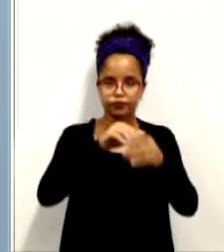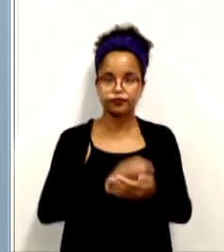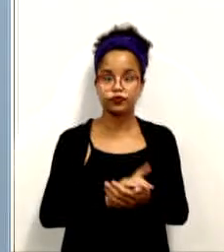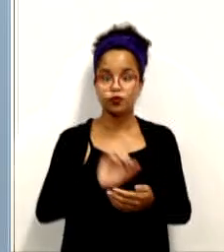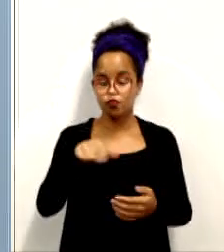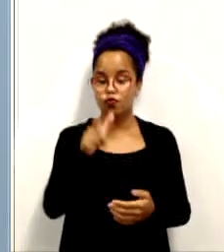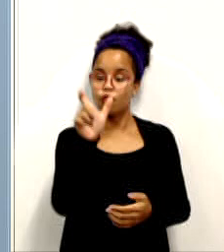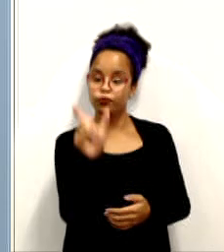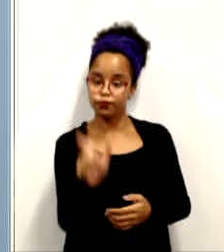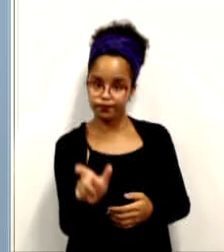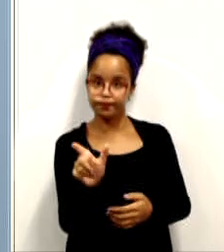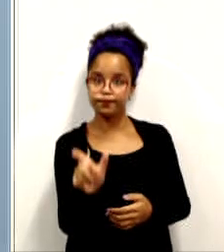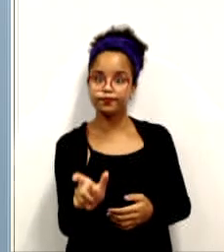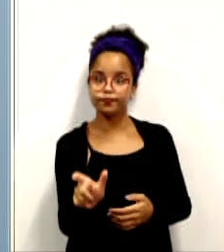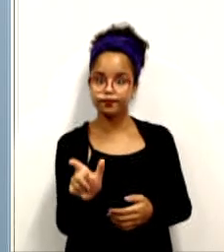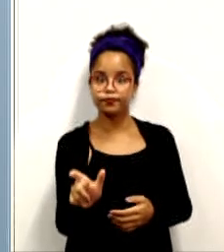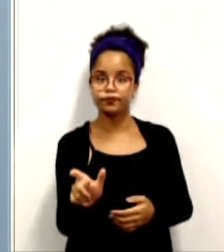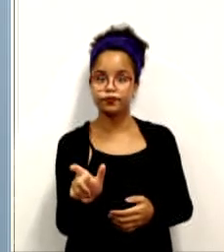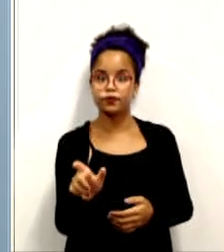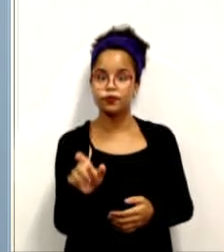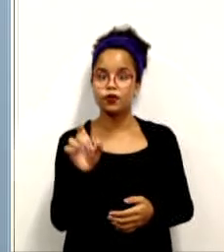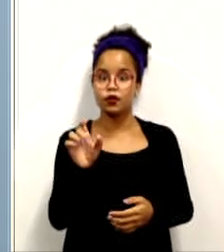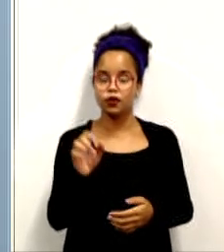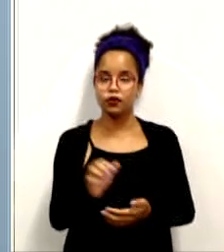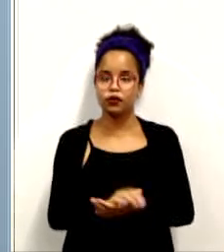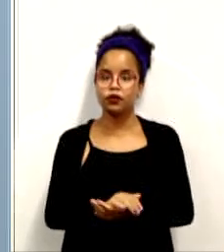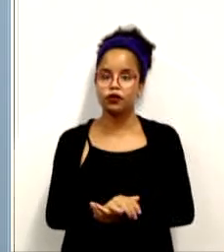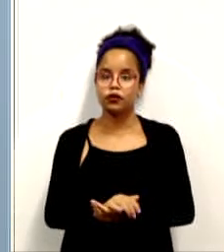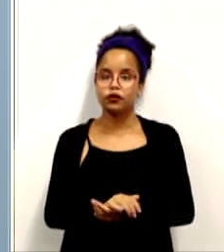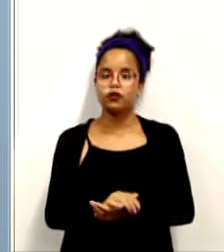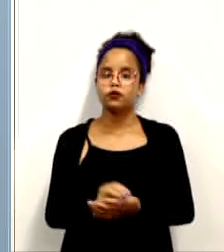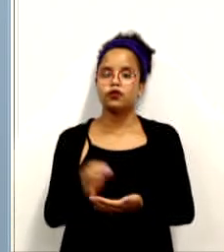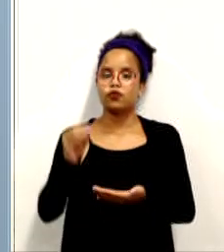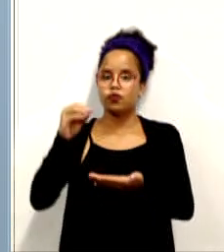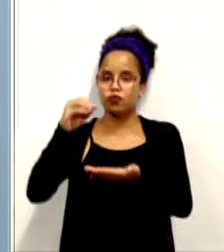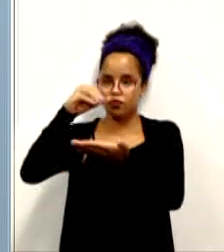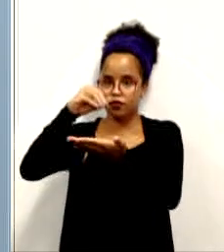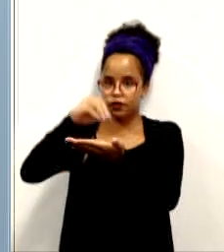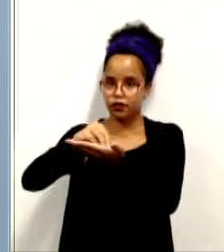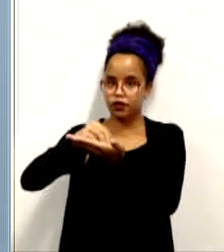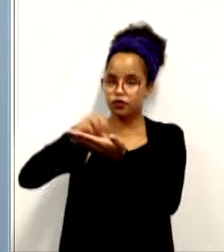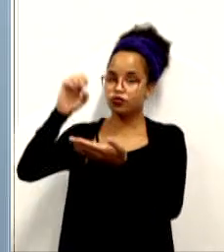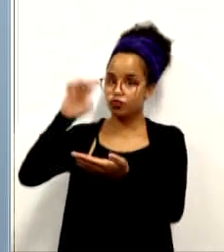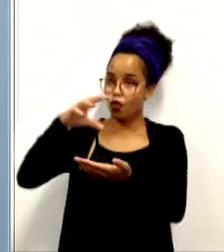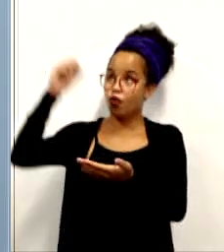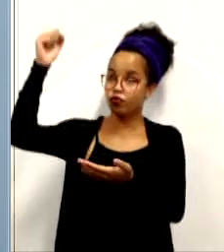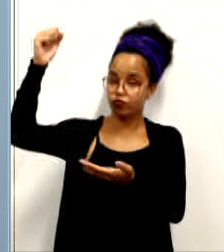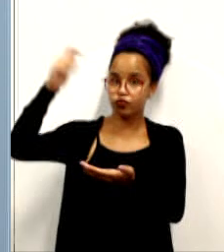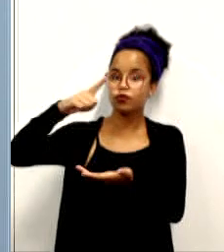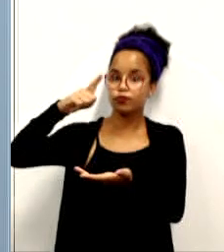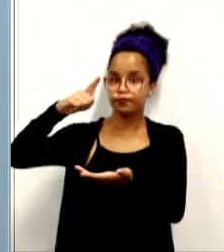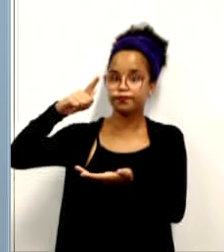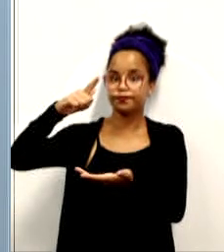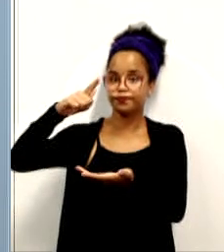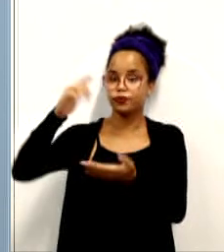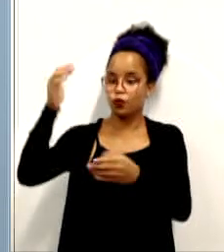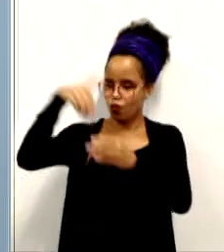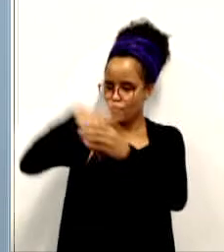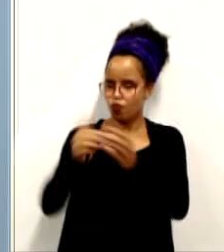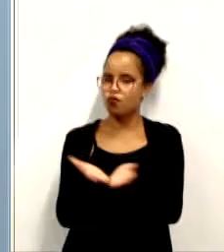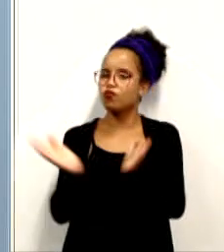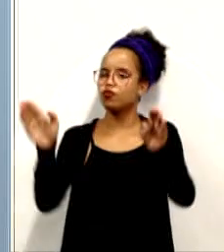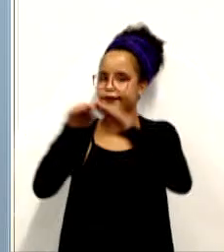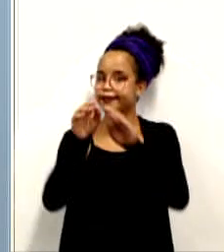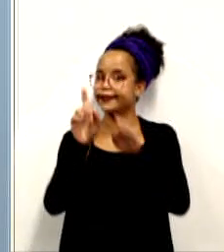potinho você vai pegar e colocar diretamente na luz solar, deixar que aquele potinho